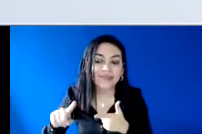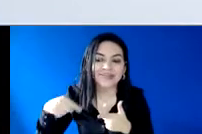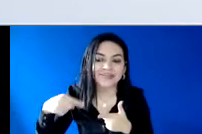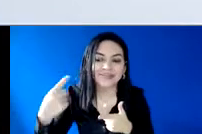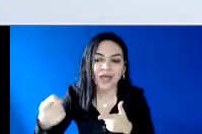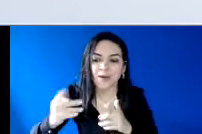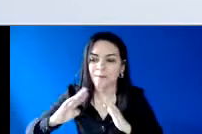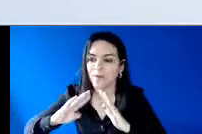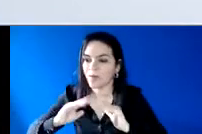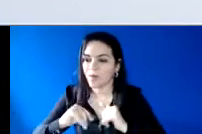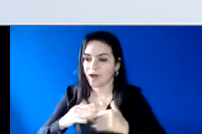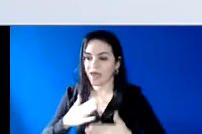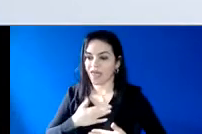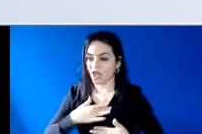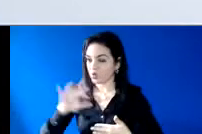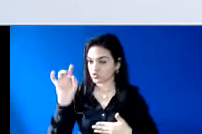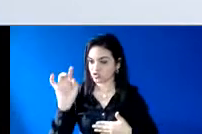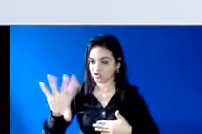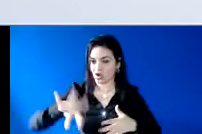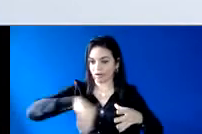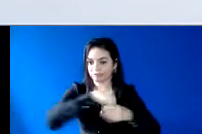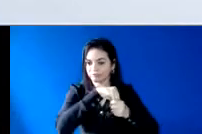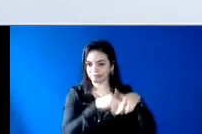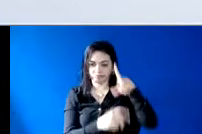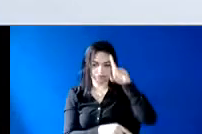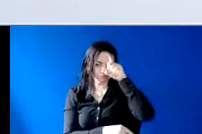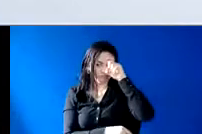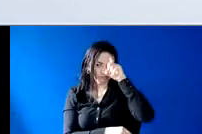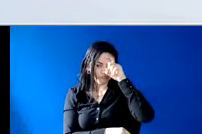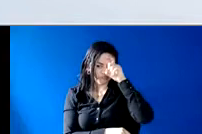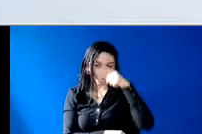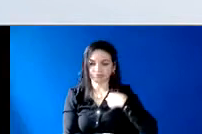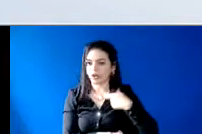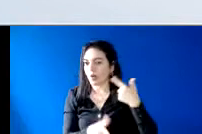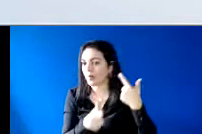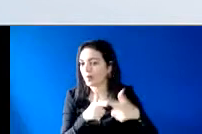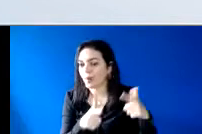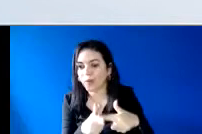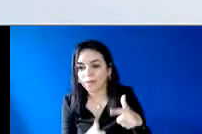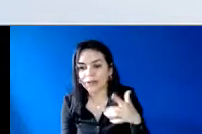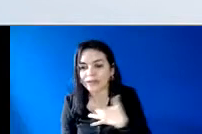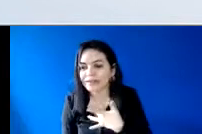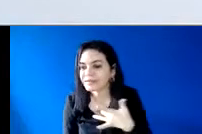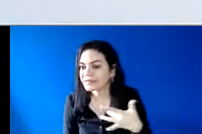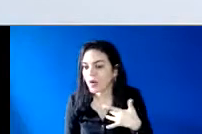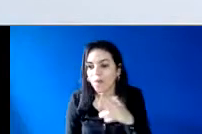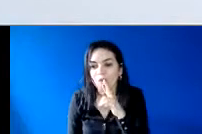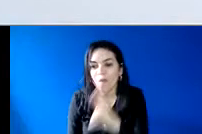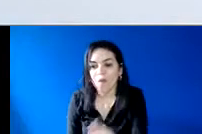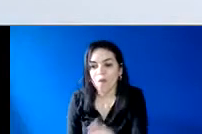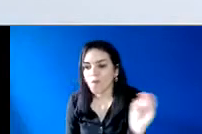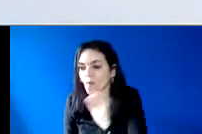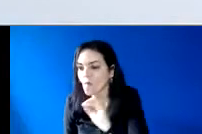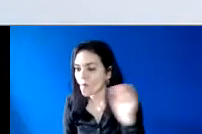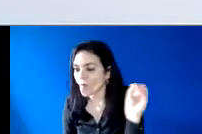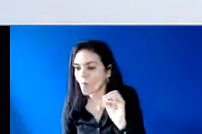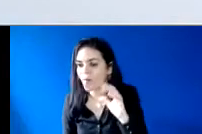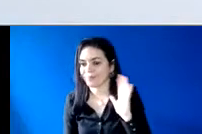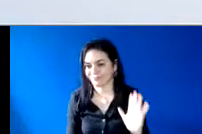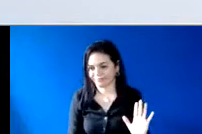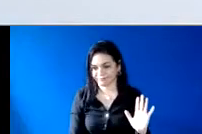só dentro do hospital, eu não vou resolver problema de saúde nenhum. Porque o hospital é o refúgio da enfermidade.